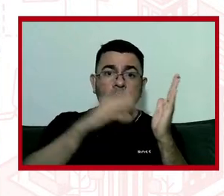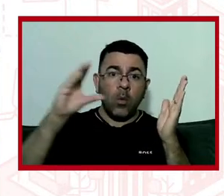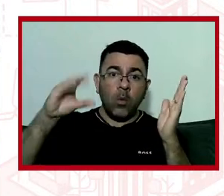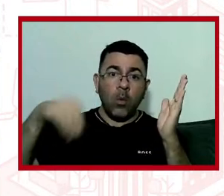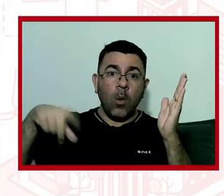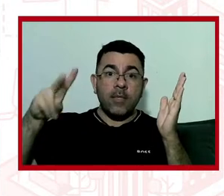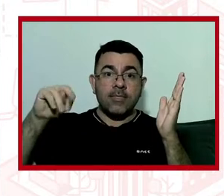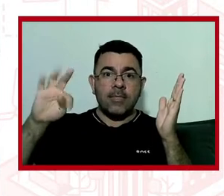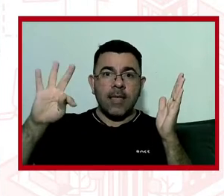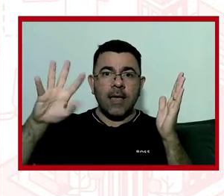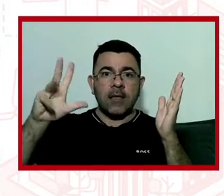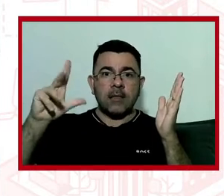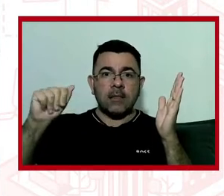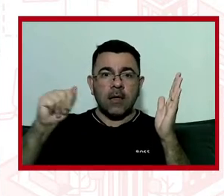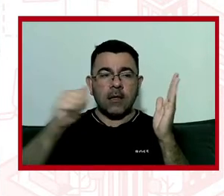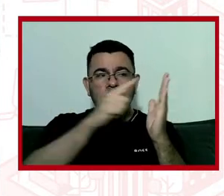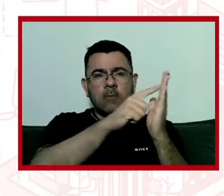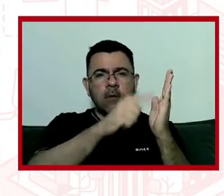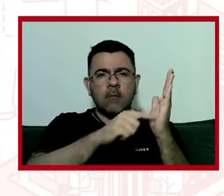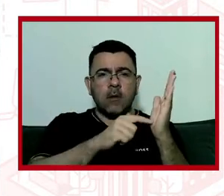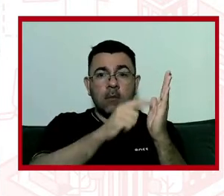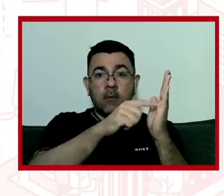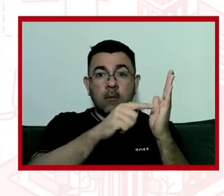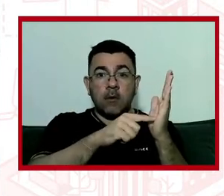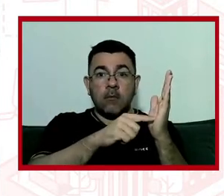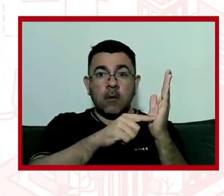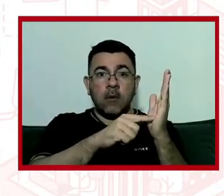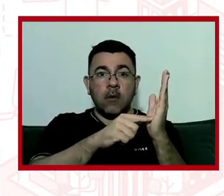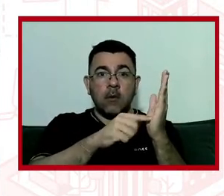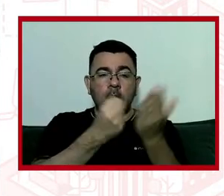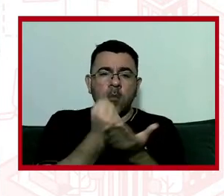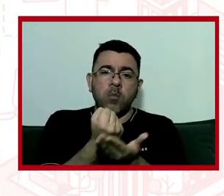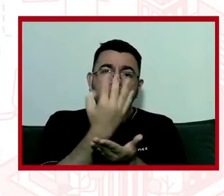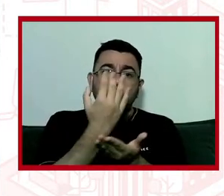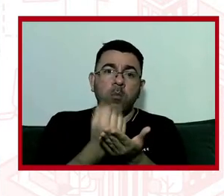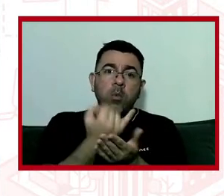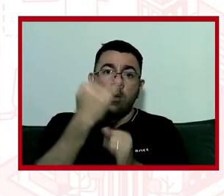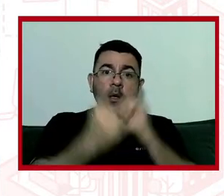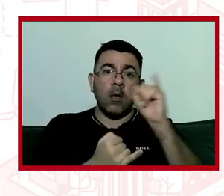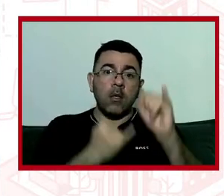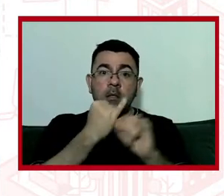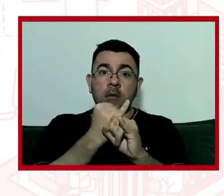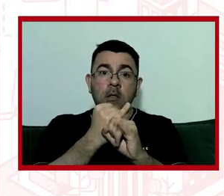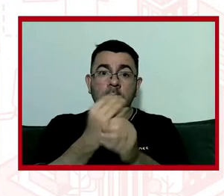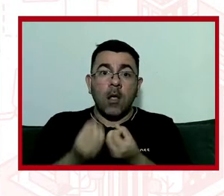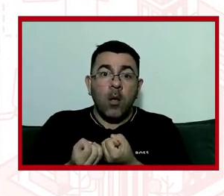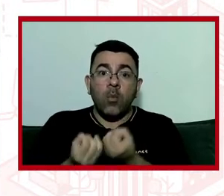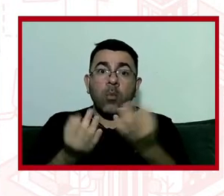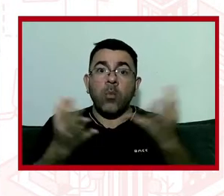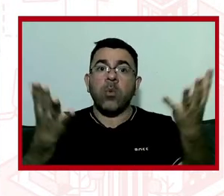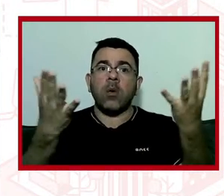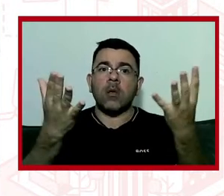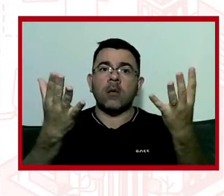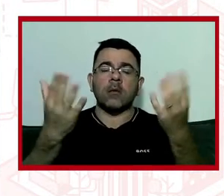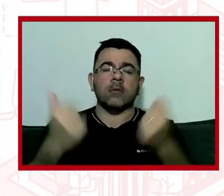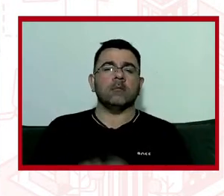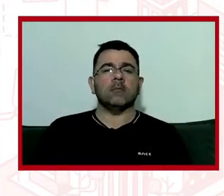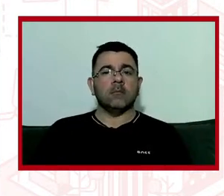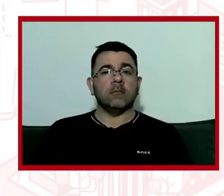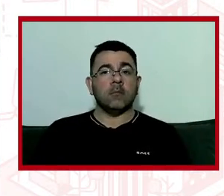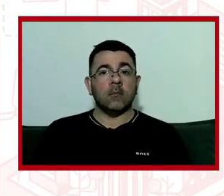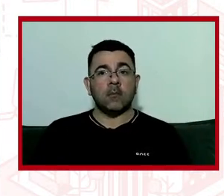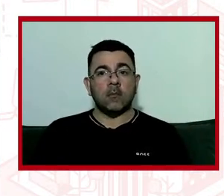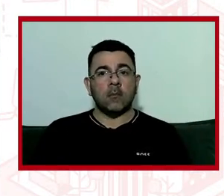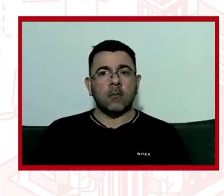uma aplicação de wi-fi gratuito em praças da cidade tinham 8.000 usuários cadastrados ativos na